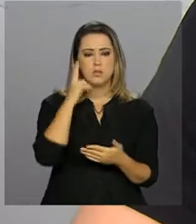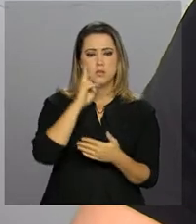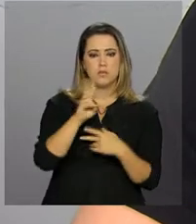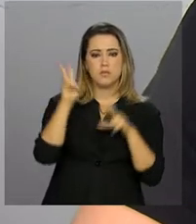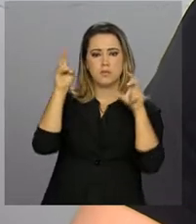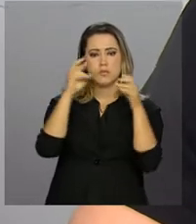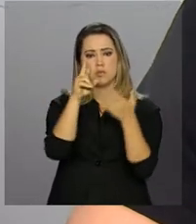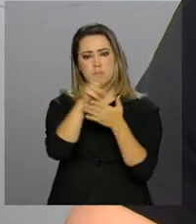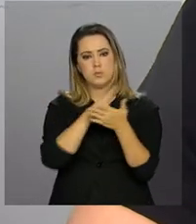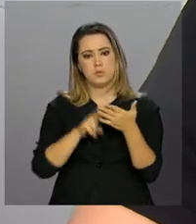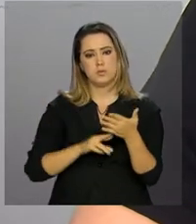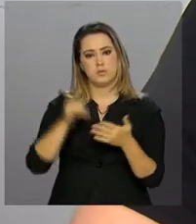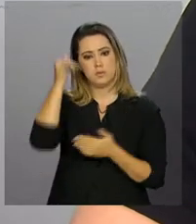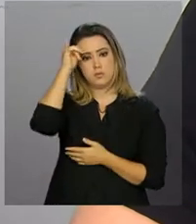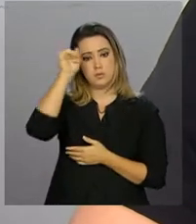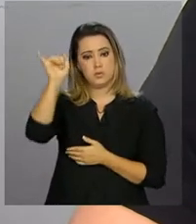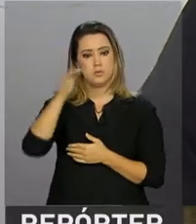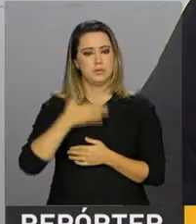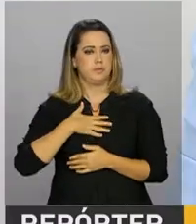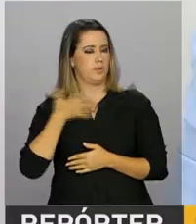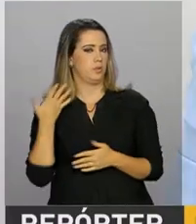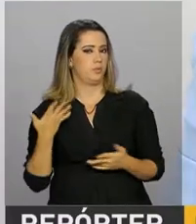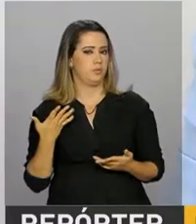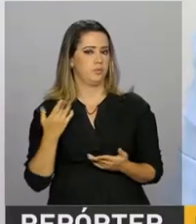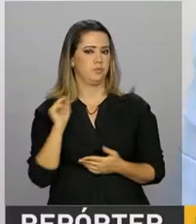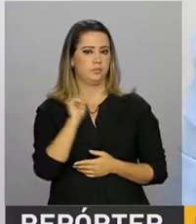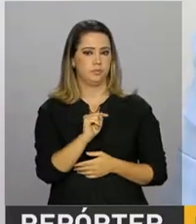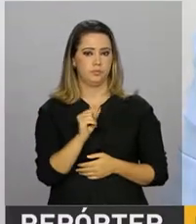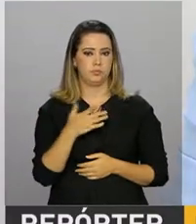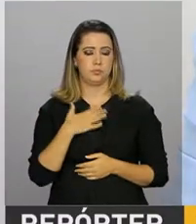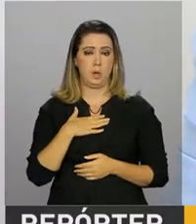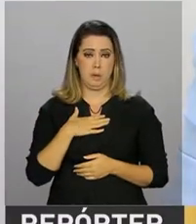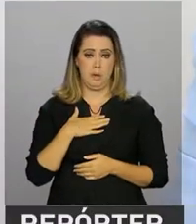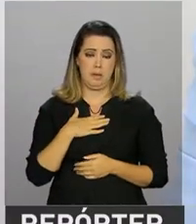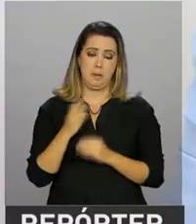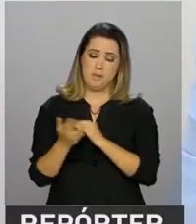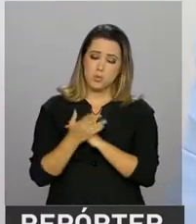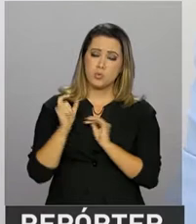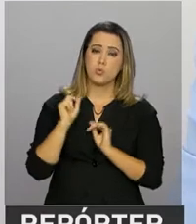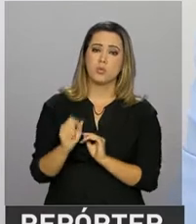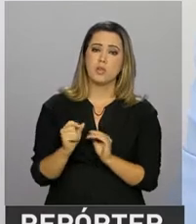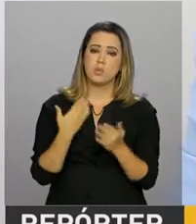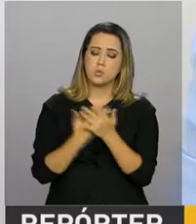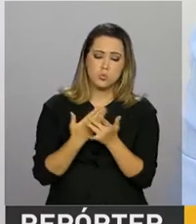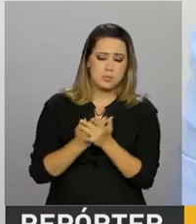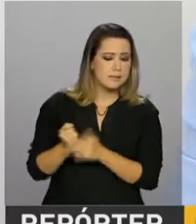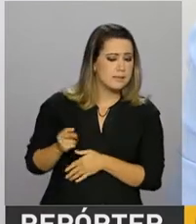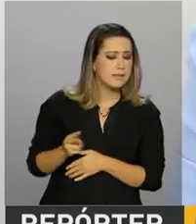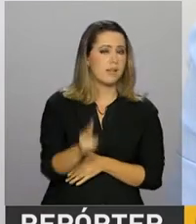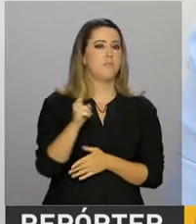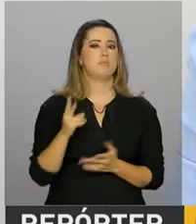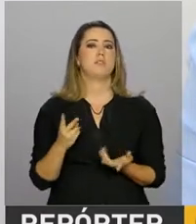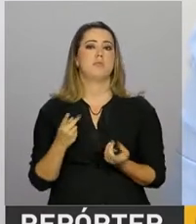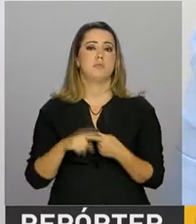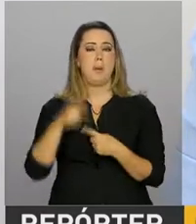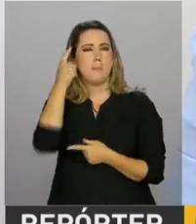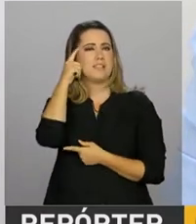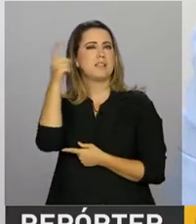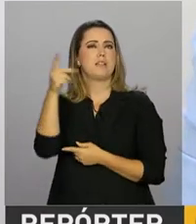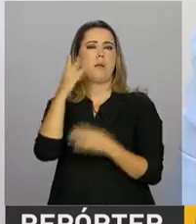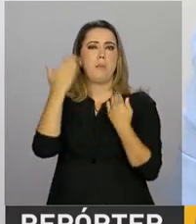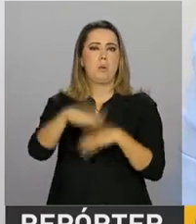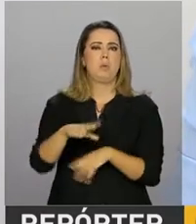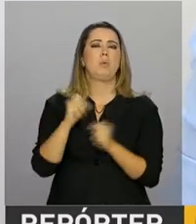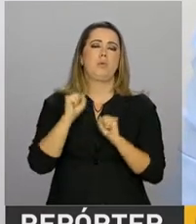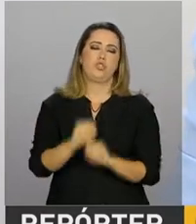temas da redação para evitarmos qualquer susto no meu caso a minha ajuda mais estudar até o último minuto que é pra não ficar pensando na hora da prova